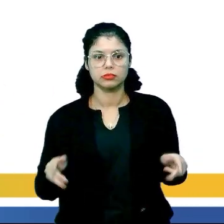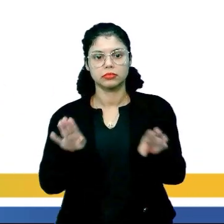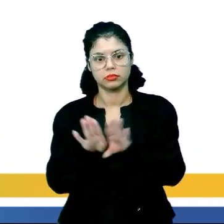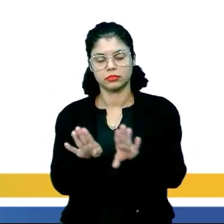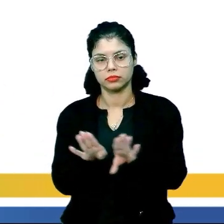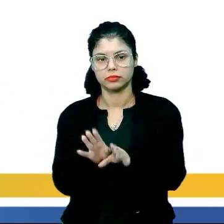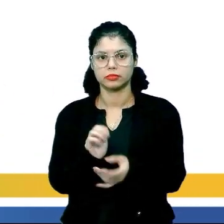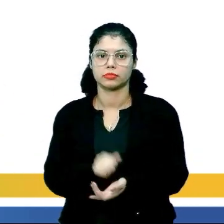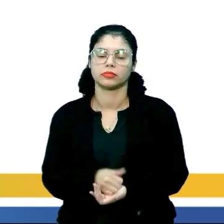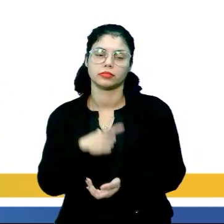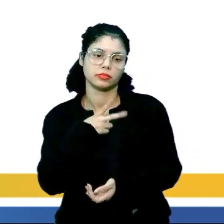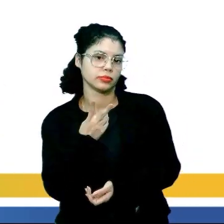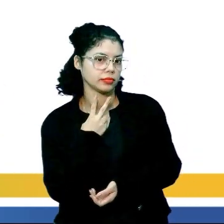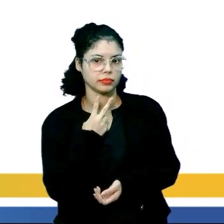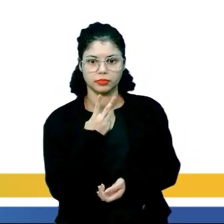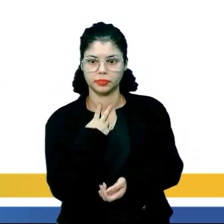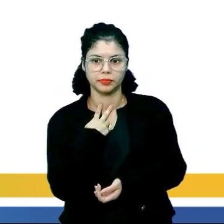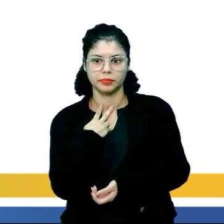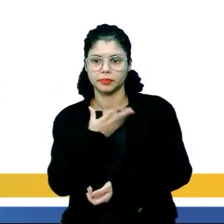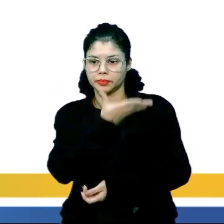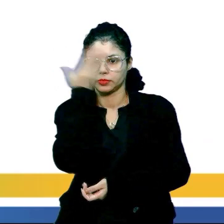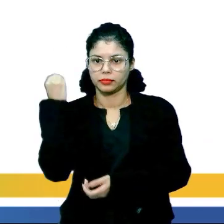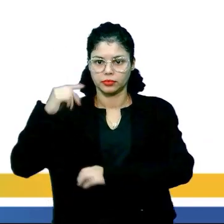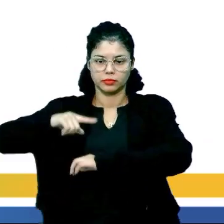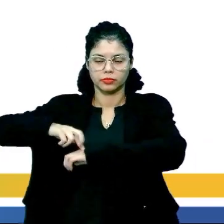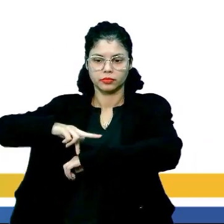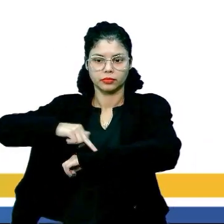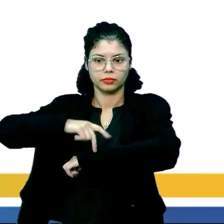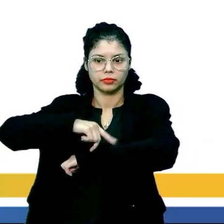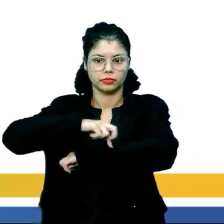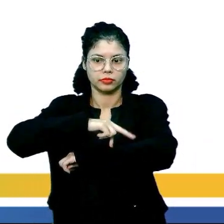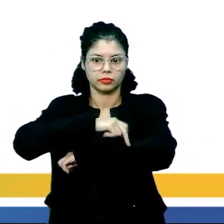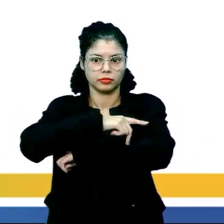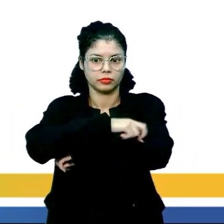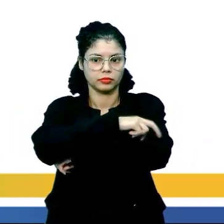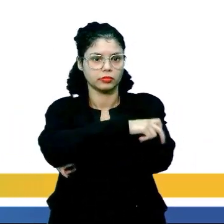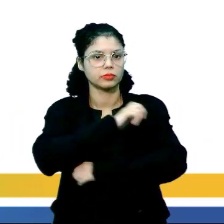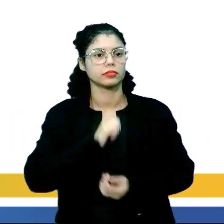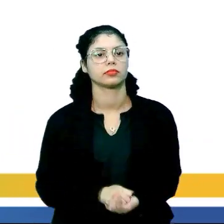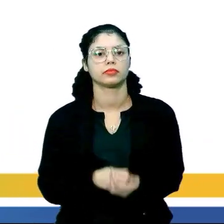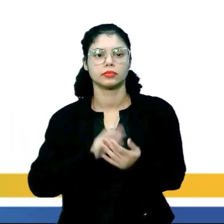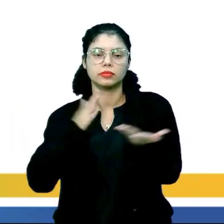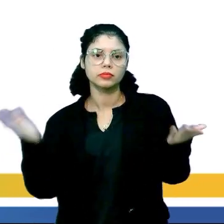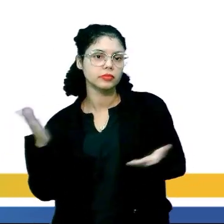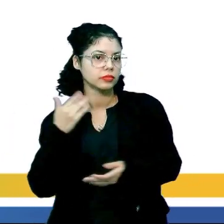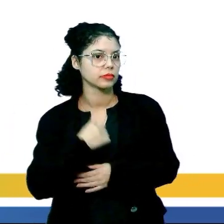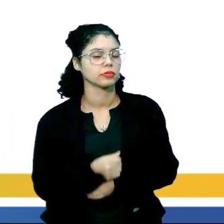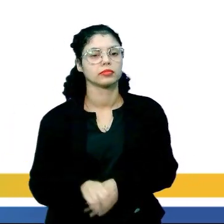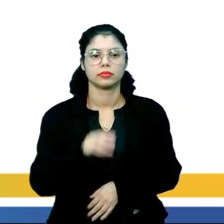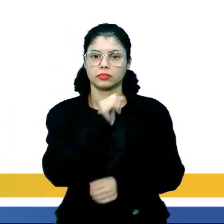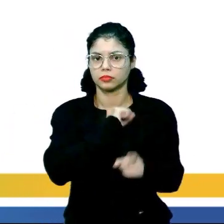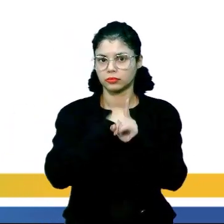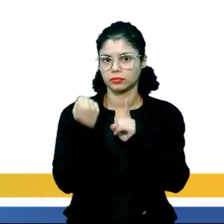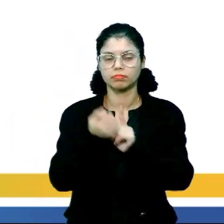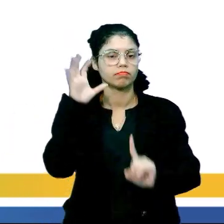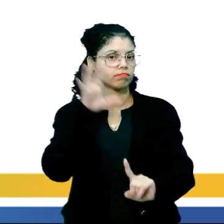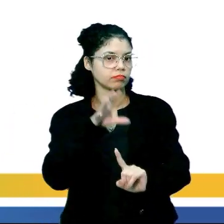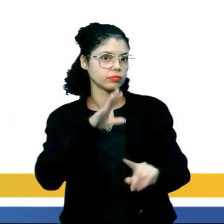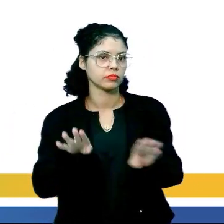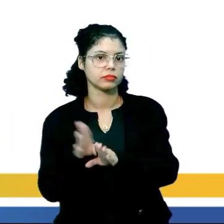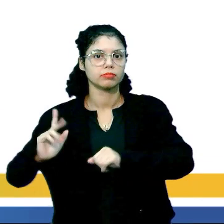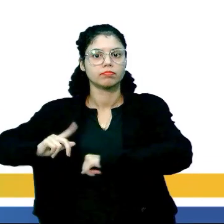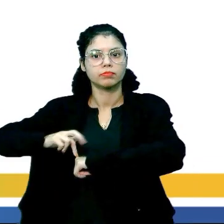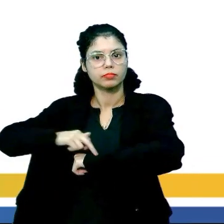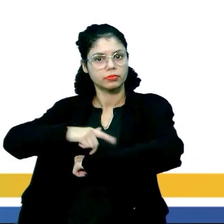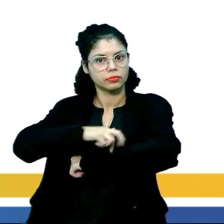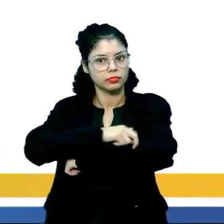também. Nós não podemos esquecer o lado da moda. Então, o comportamento da sociedade influenciou a moda,